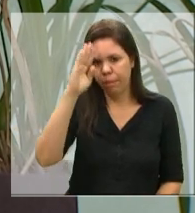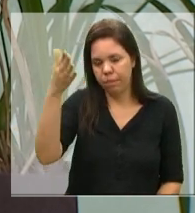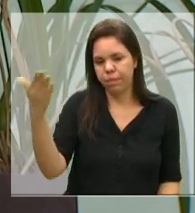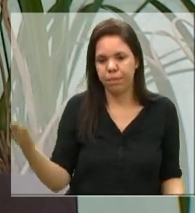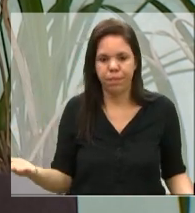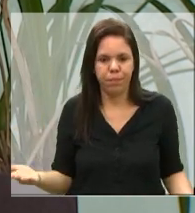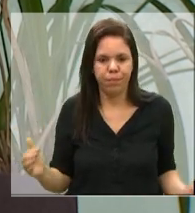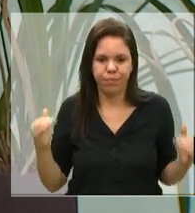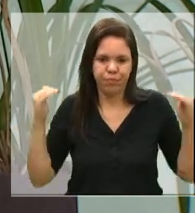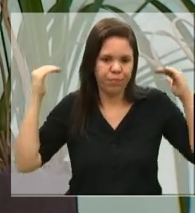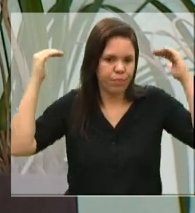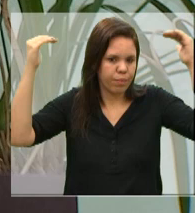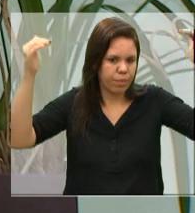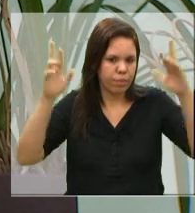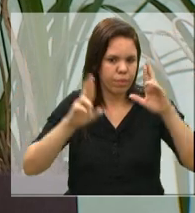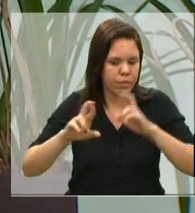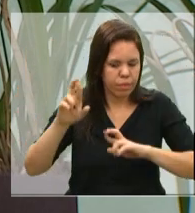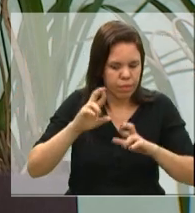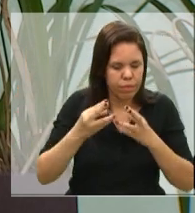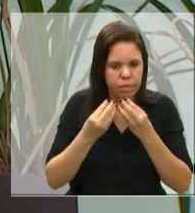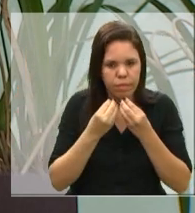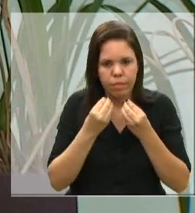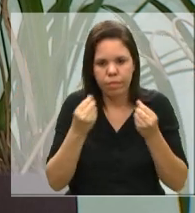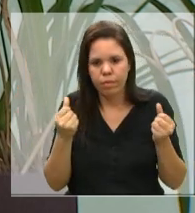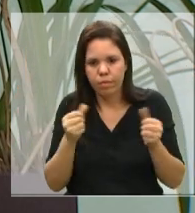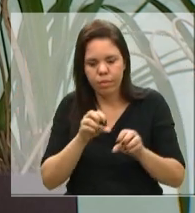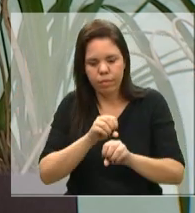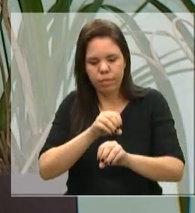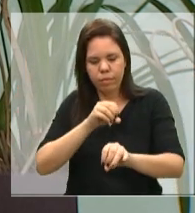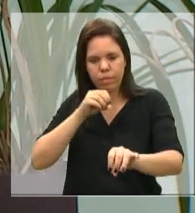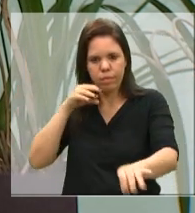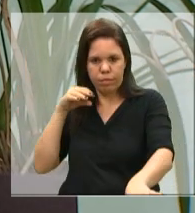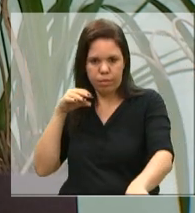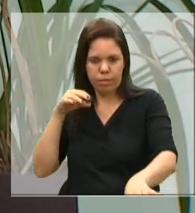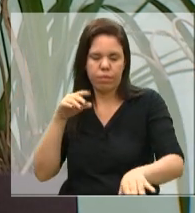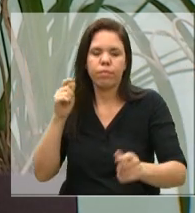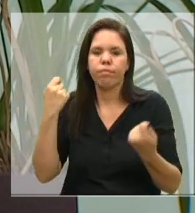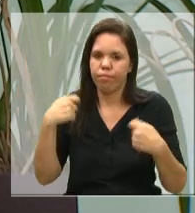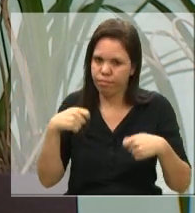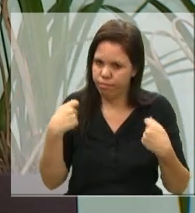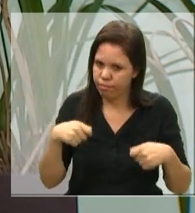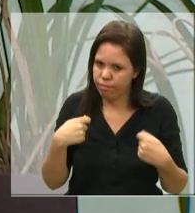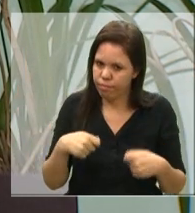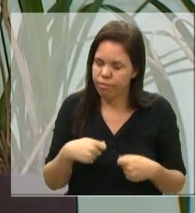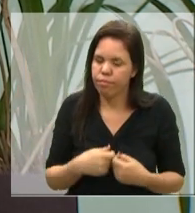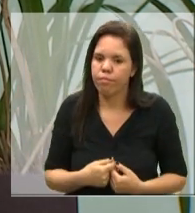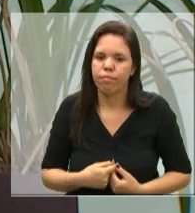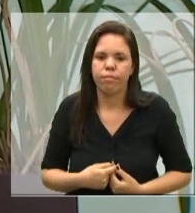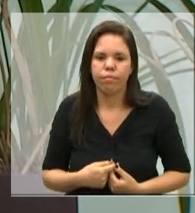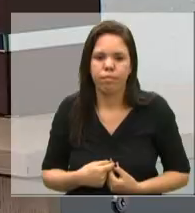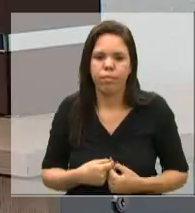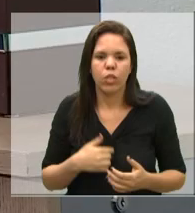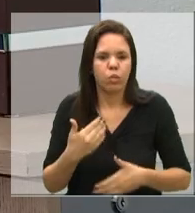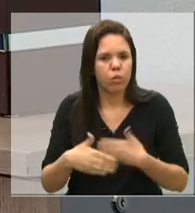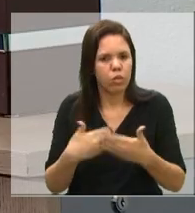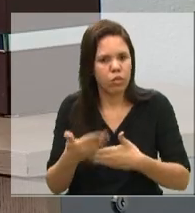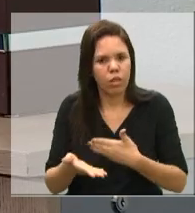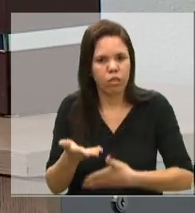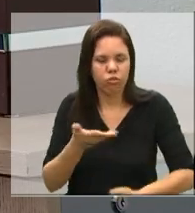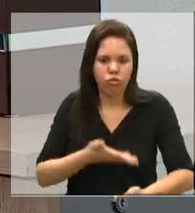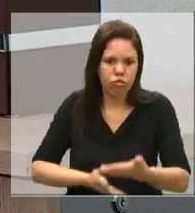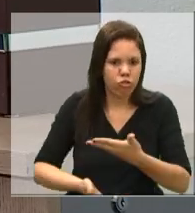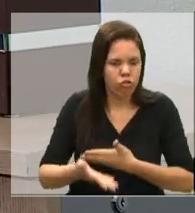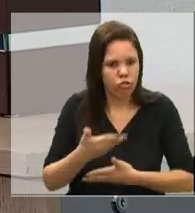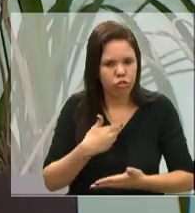máxima para conferir qualidade da educação à distância, de que é necessário, imprescindível, um processo de